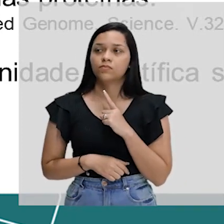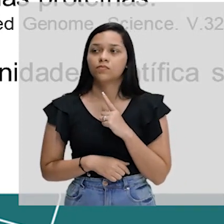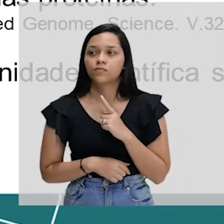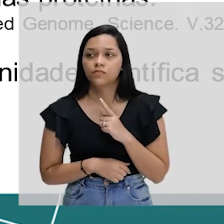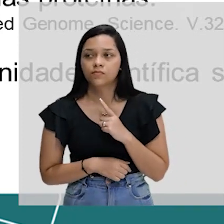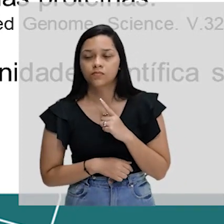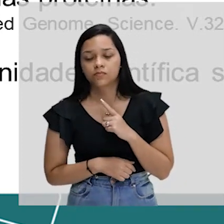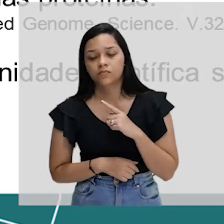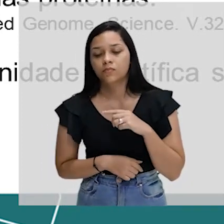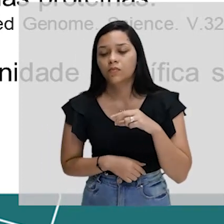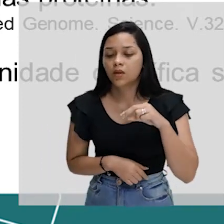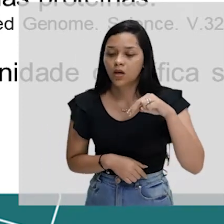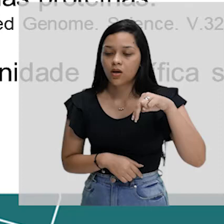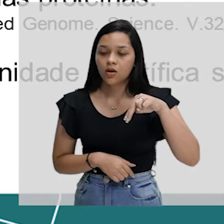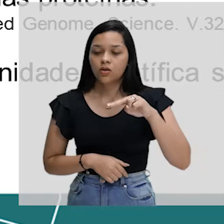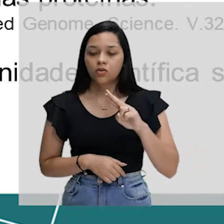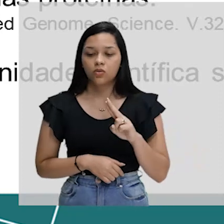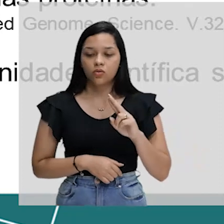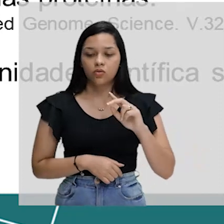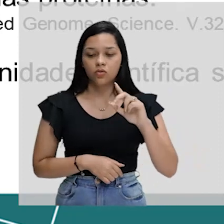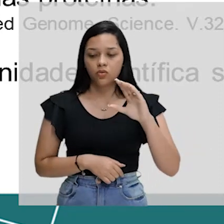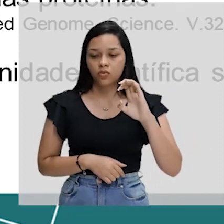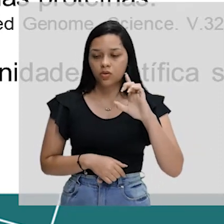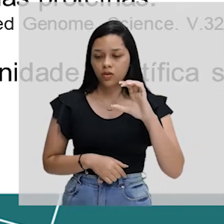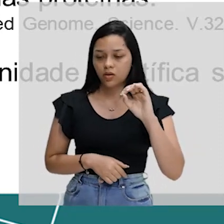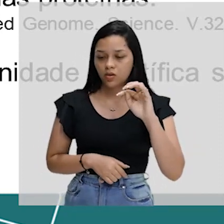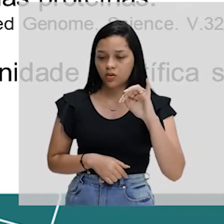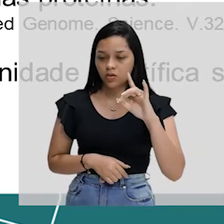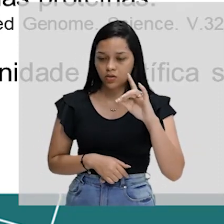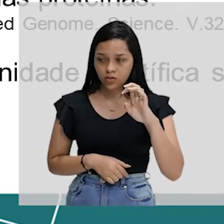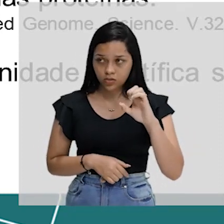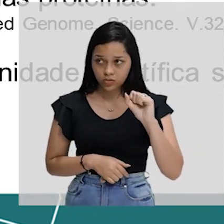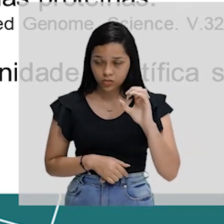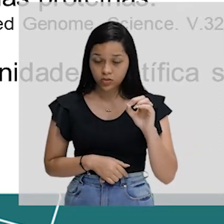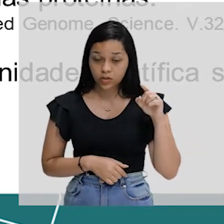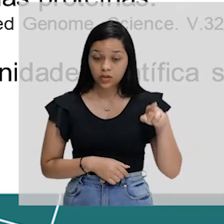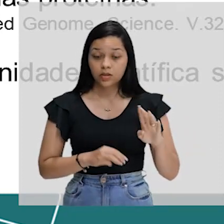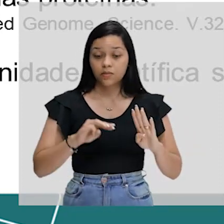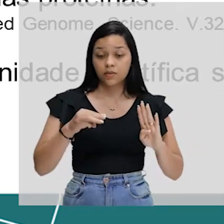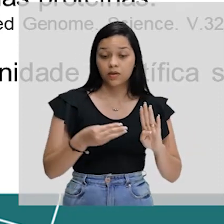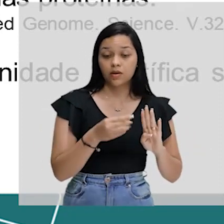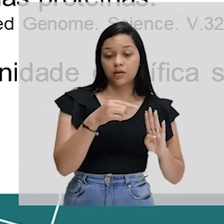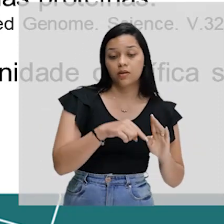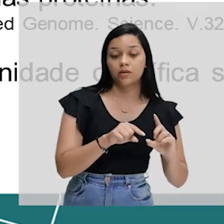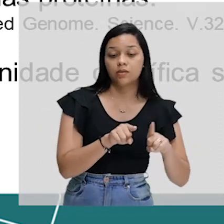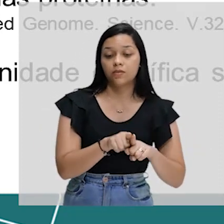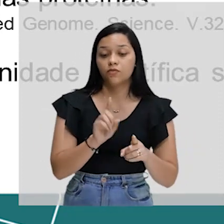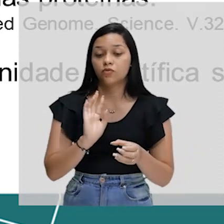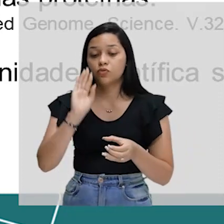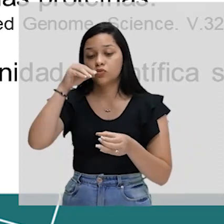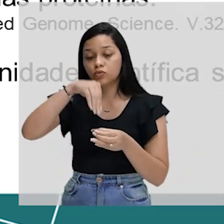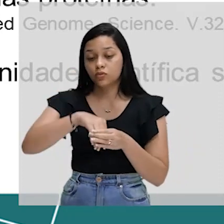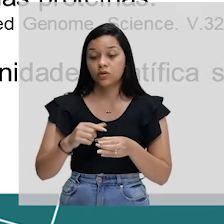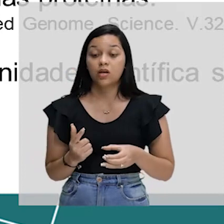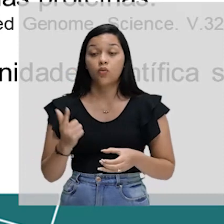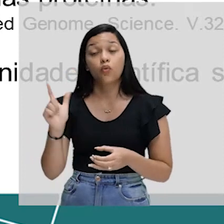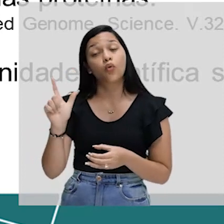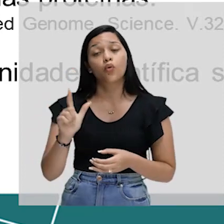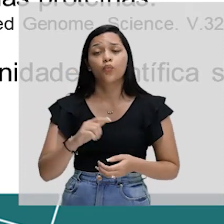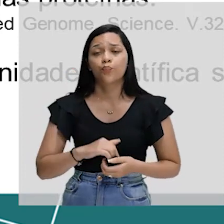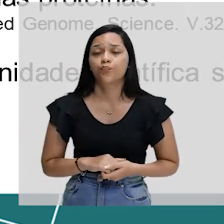pegou nucleotídeos, né, dessa bactéria aqui e foi introduzido na outra